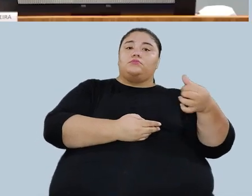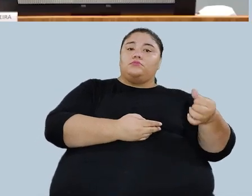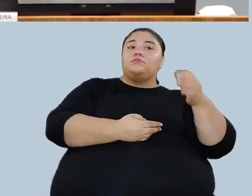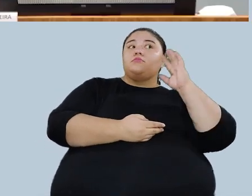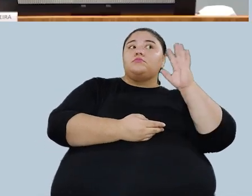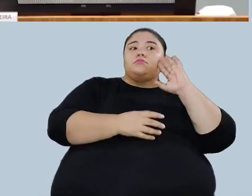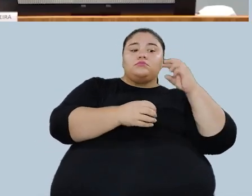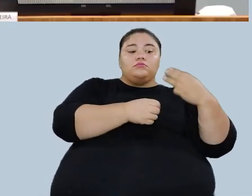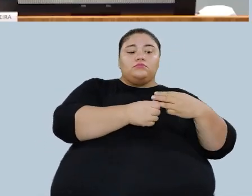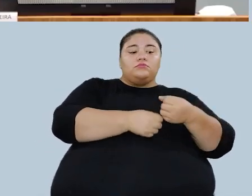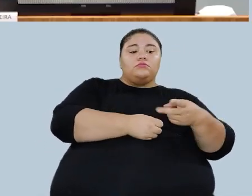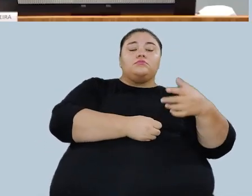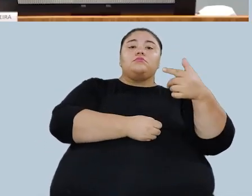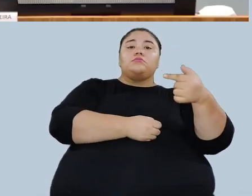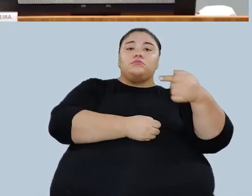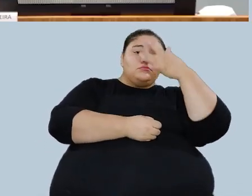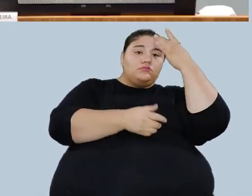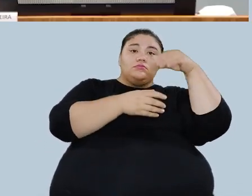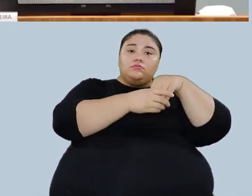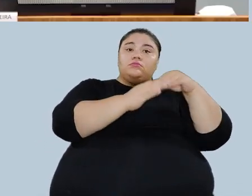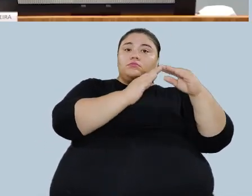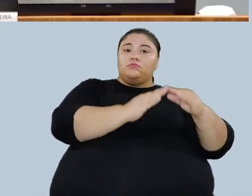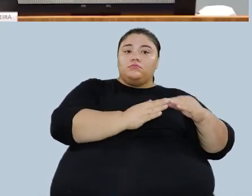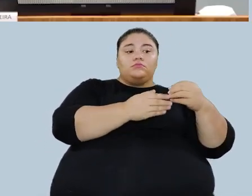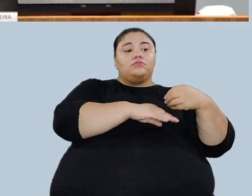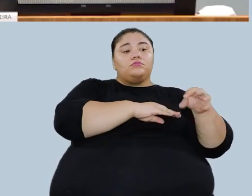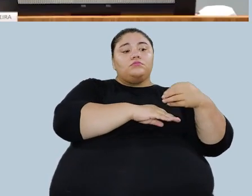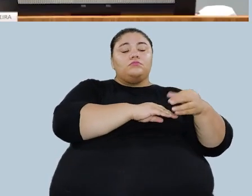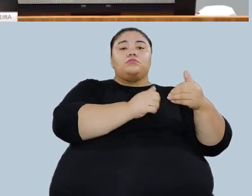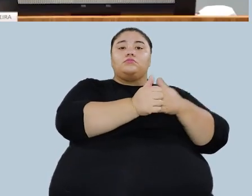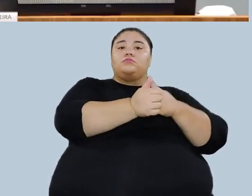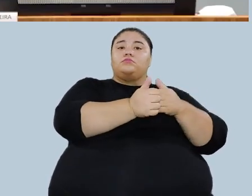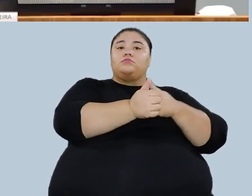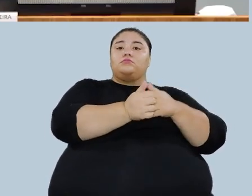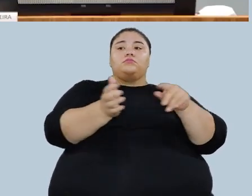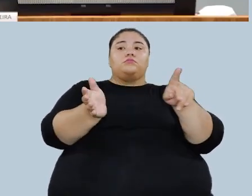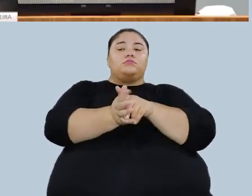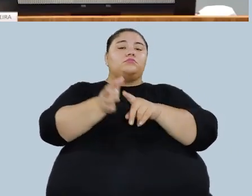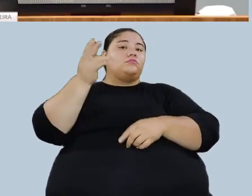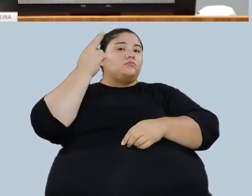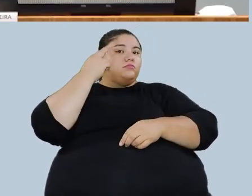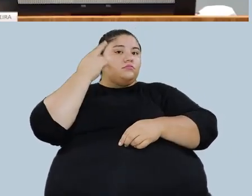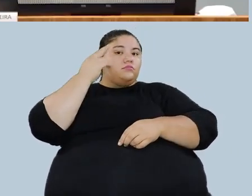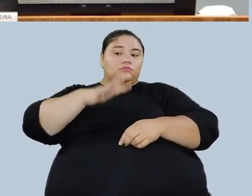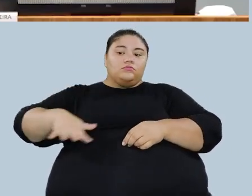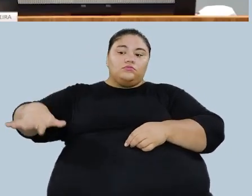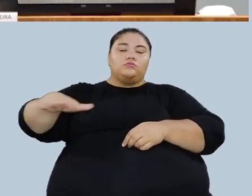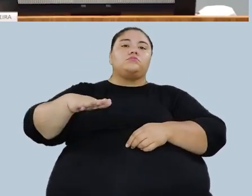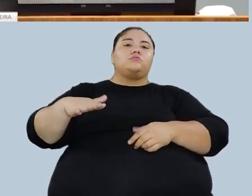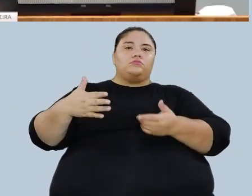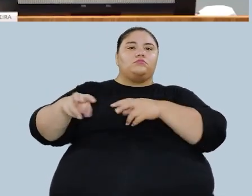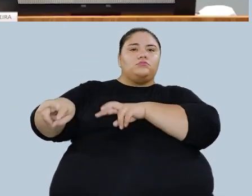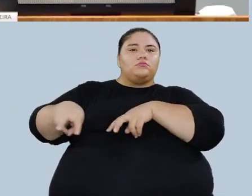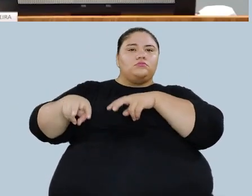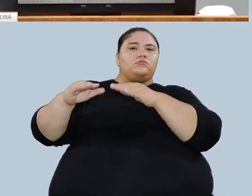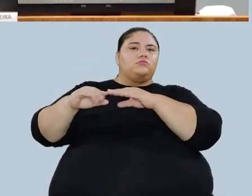7 mil habitantes recebendo lá informações sigilosas dos proprietários de terras da região, e isso...